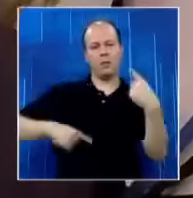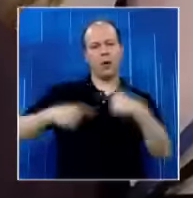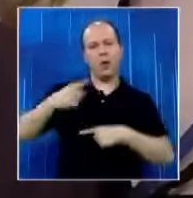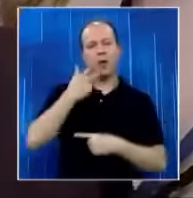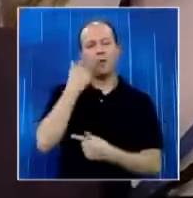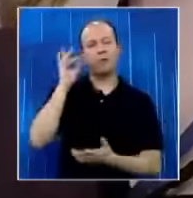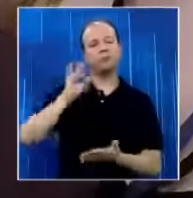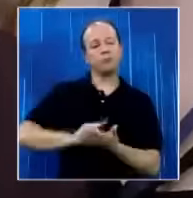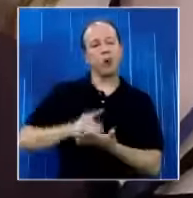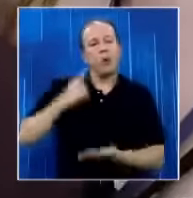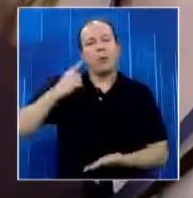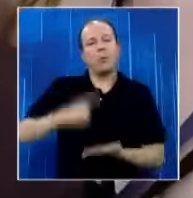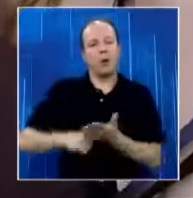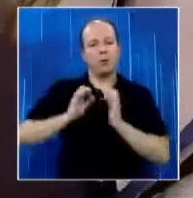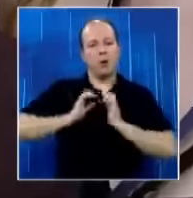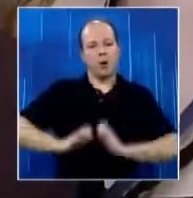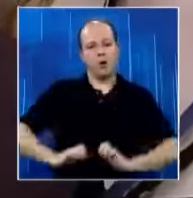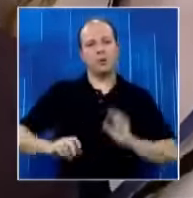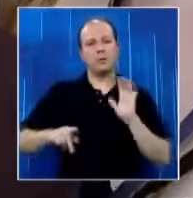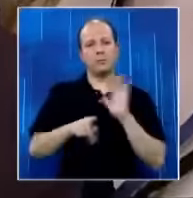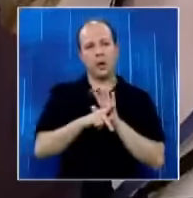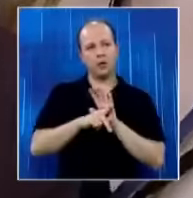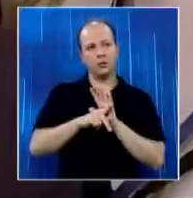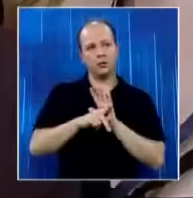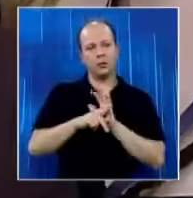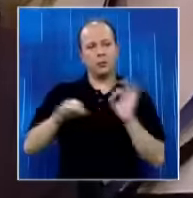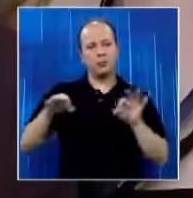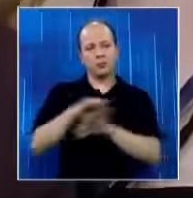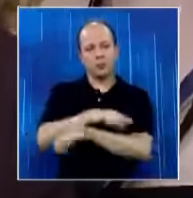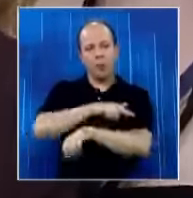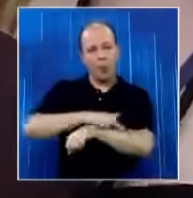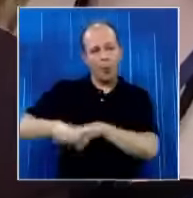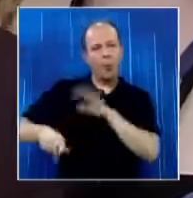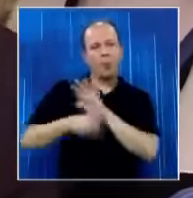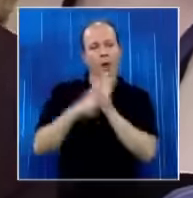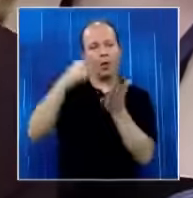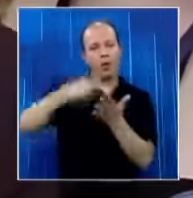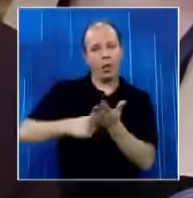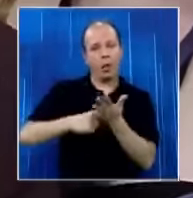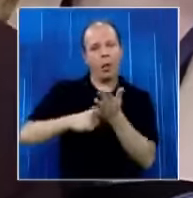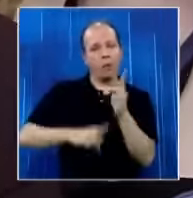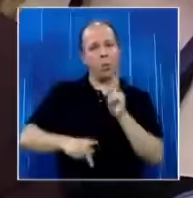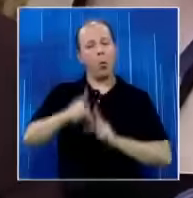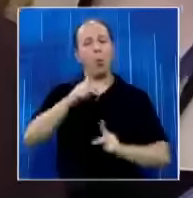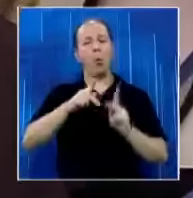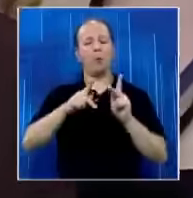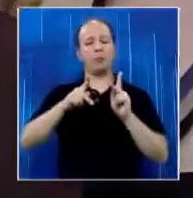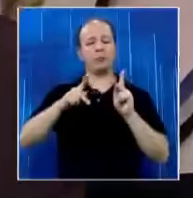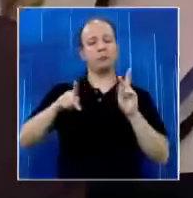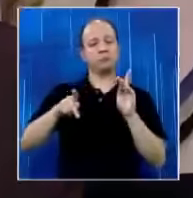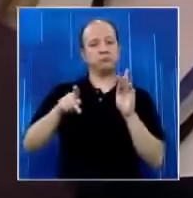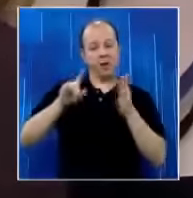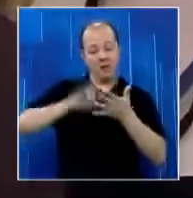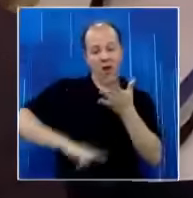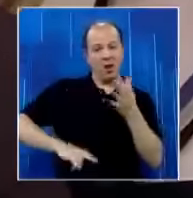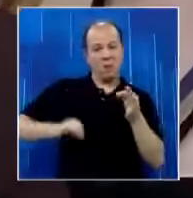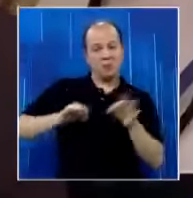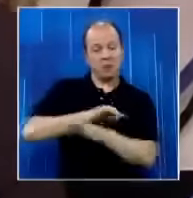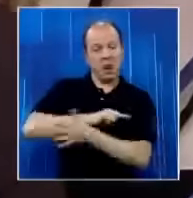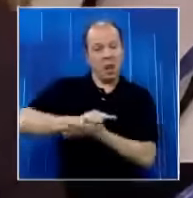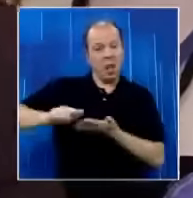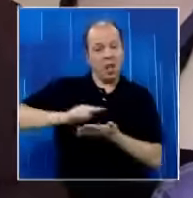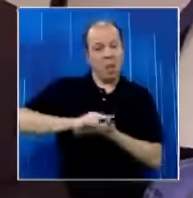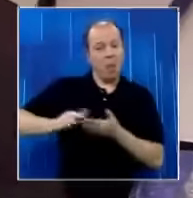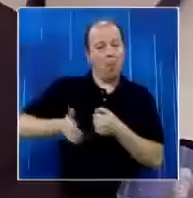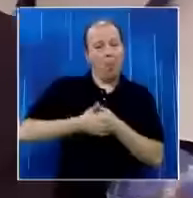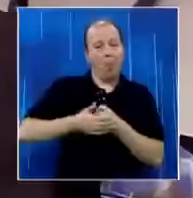Quem, de fato, tem compromisso com a ética, com a integridade no trato da coisa pública, quem tem ficha limpa, de quem não